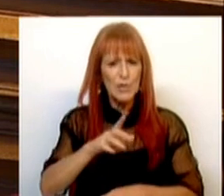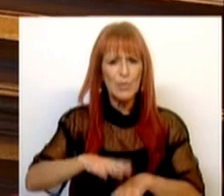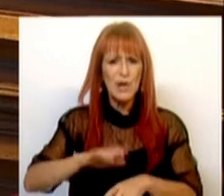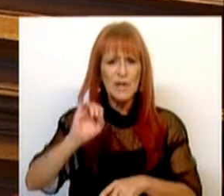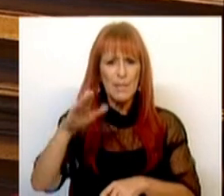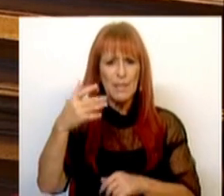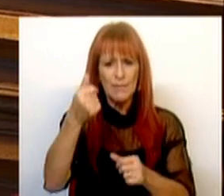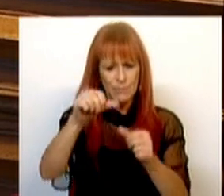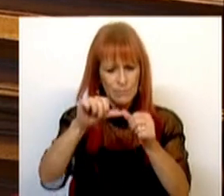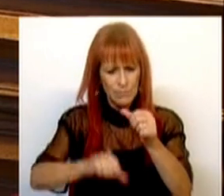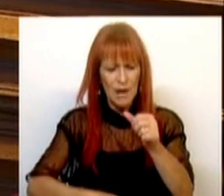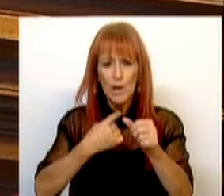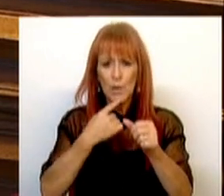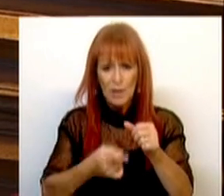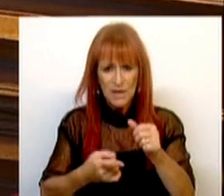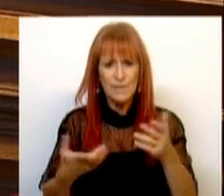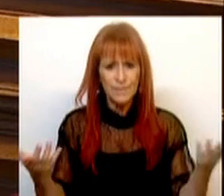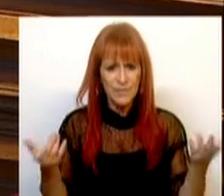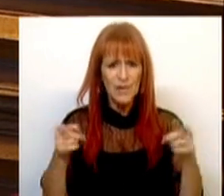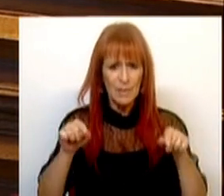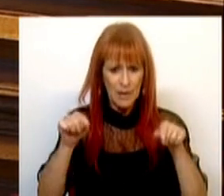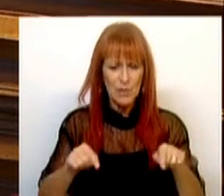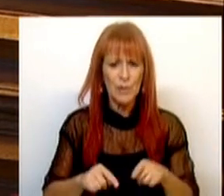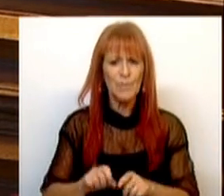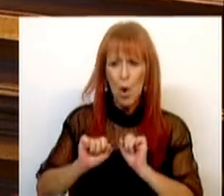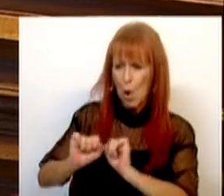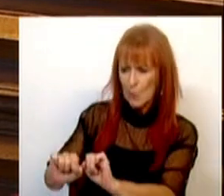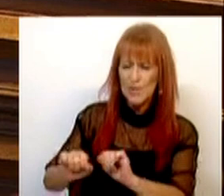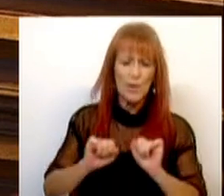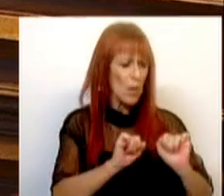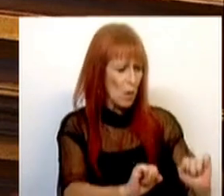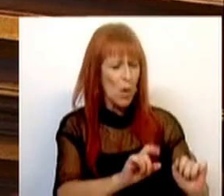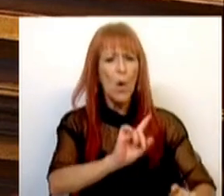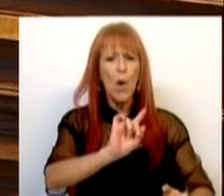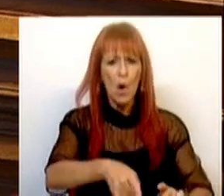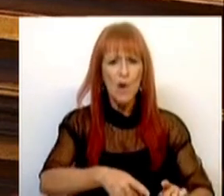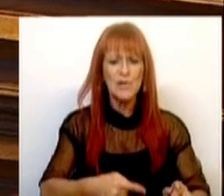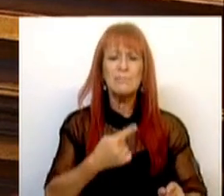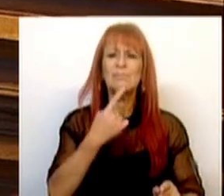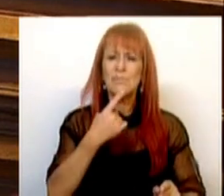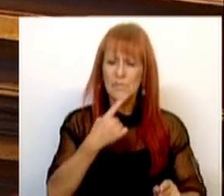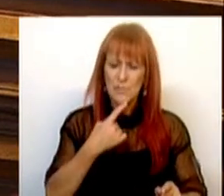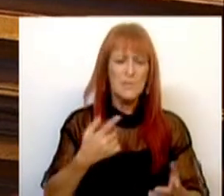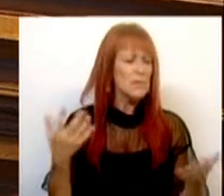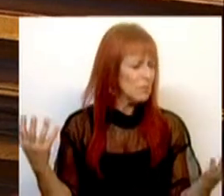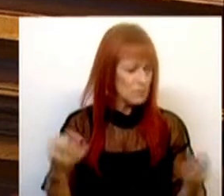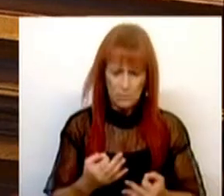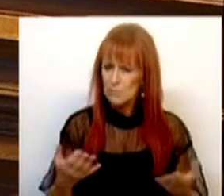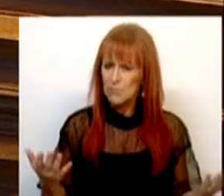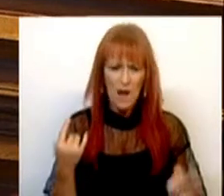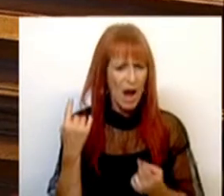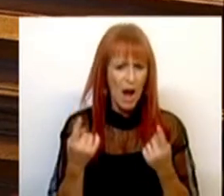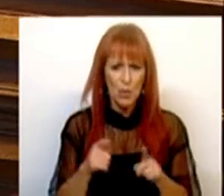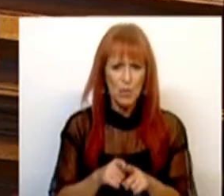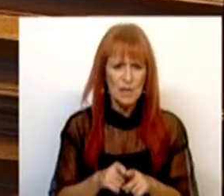a primeira mensagem que queria deixar também aqui à oposição é que percebemos, não é? Percebemos algo